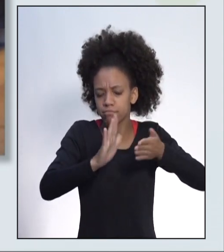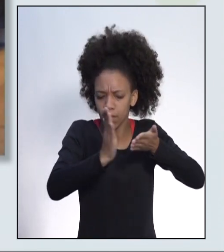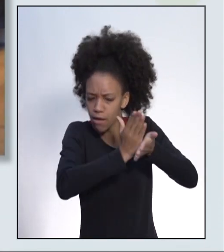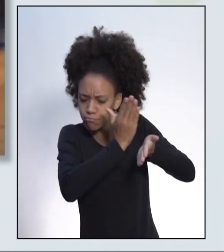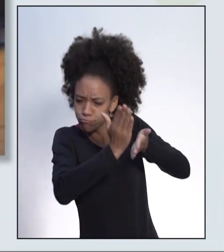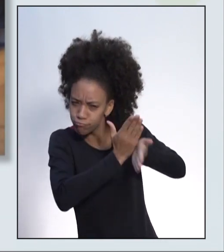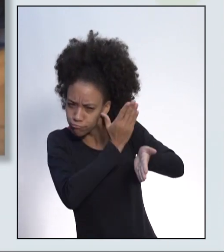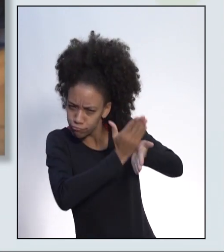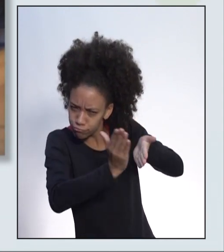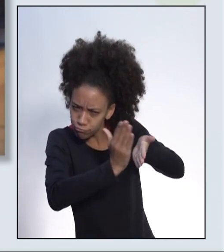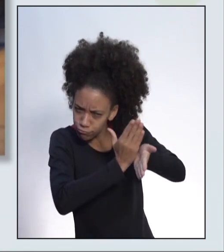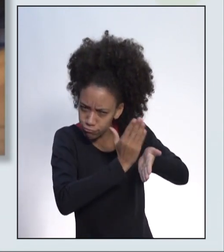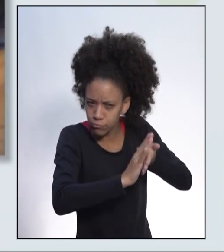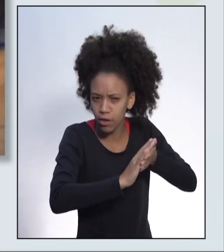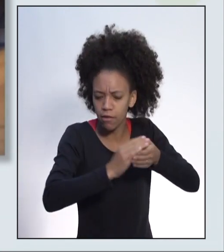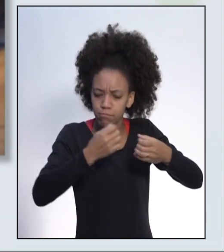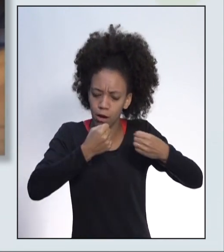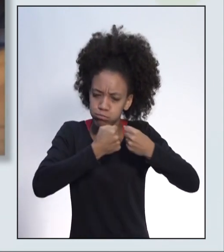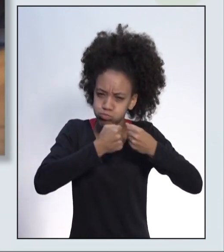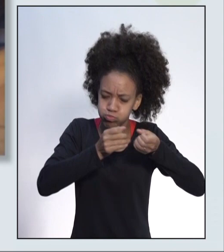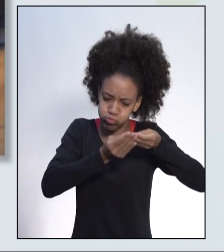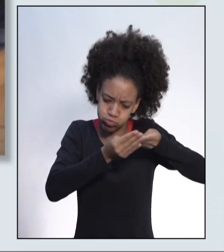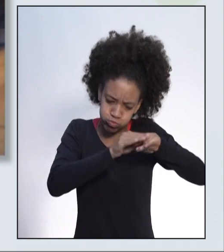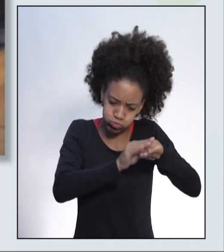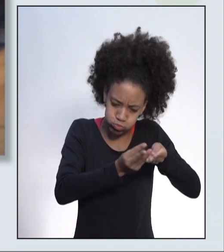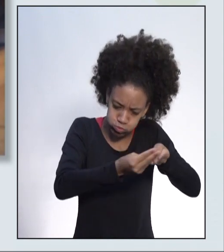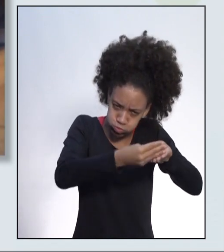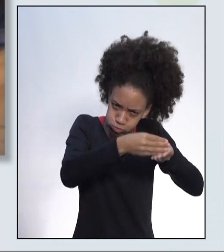Uma assim, aí dobro assim